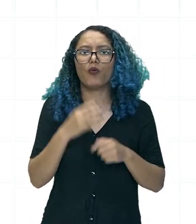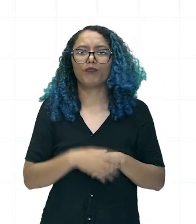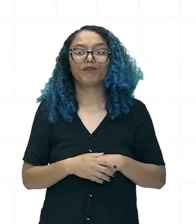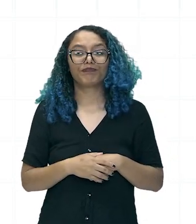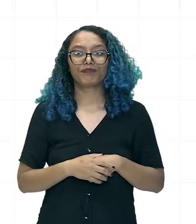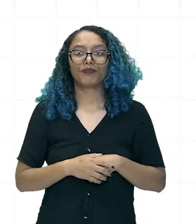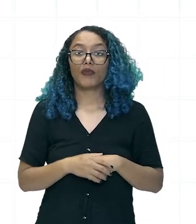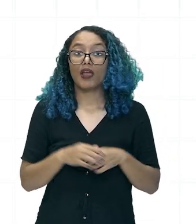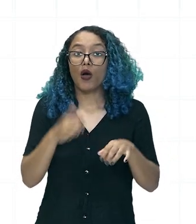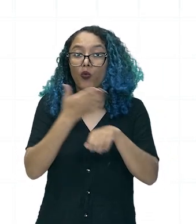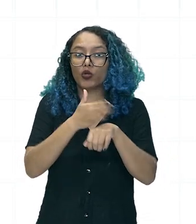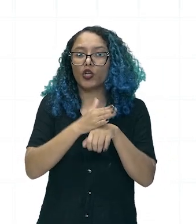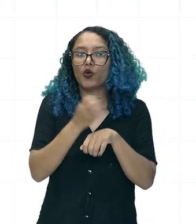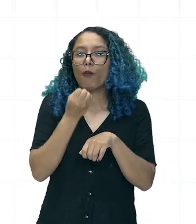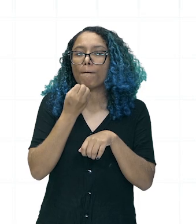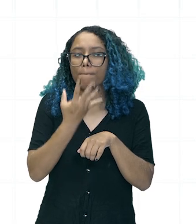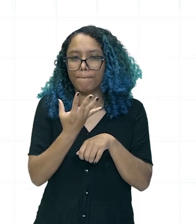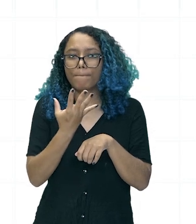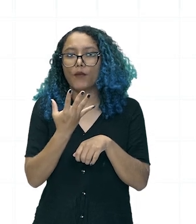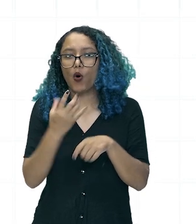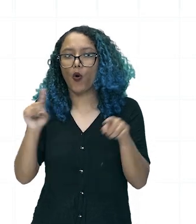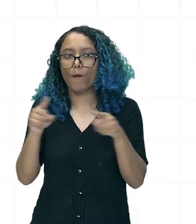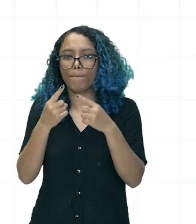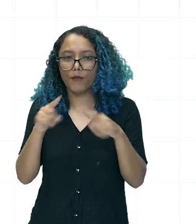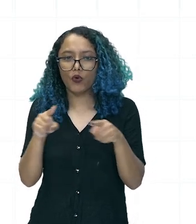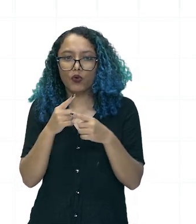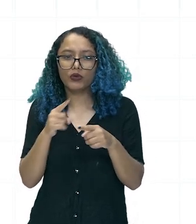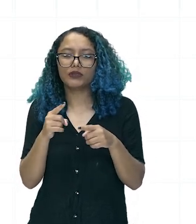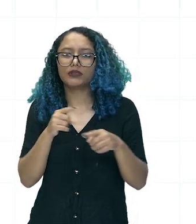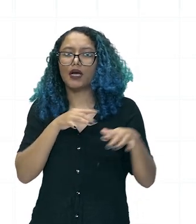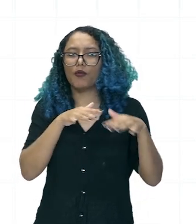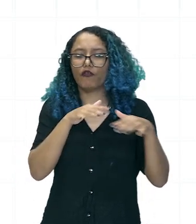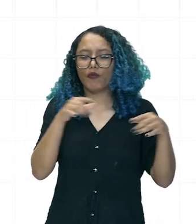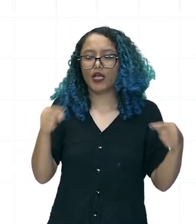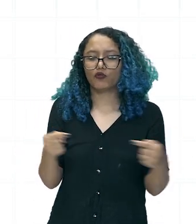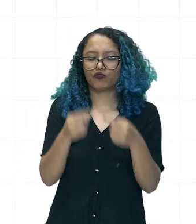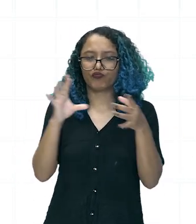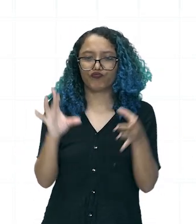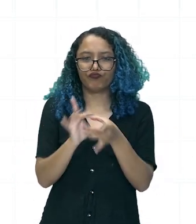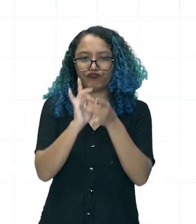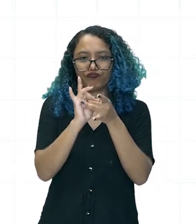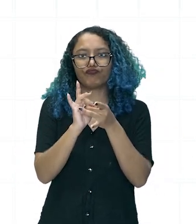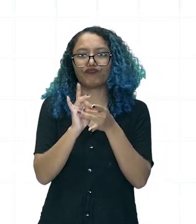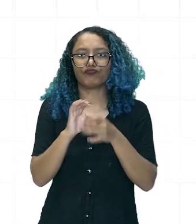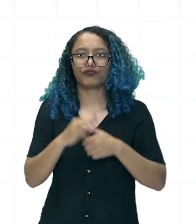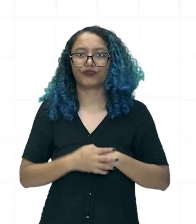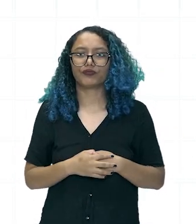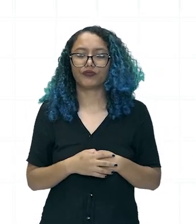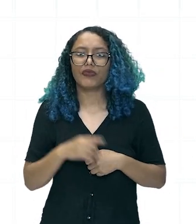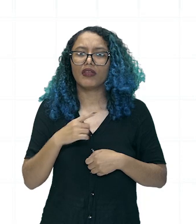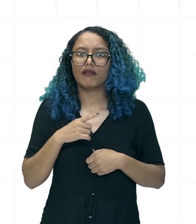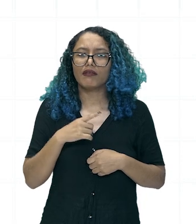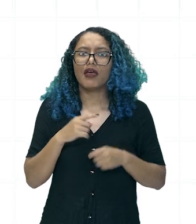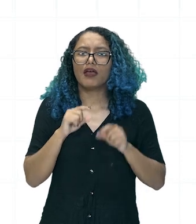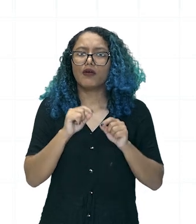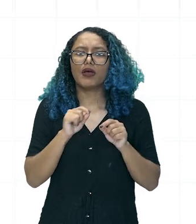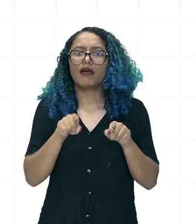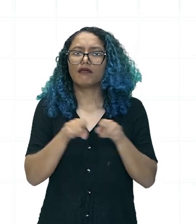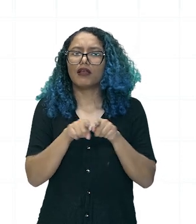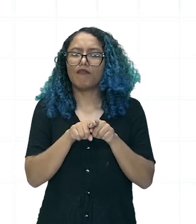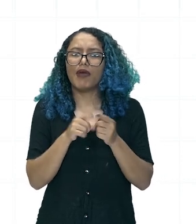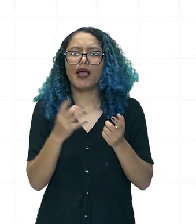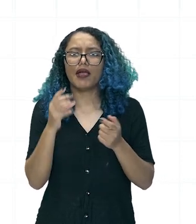visualizar esse estilo de ginástica de condicionamento físico chamado de step, tá? Ginástica aeróbica. Prosseguindo,